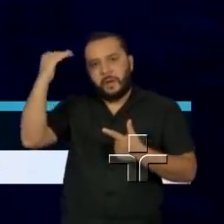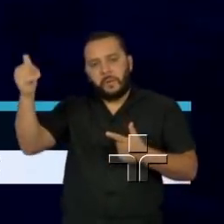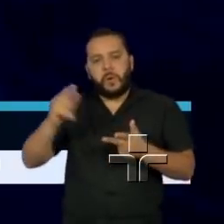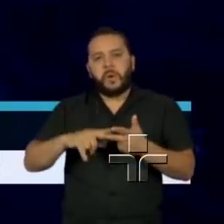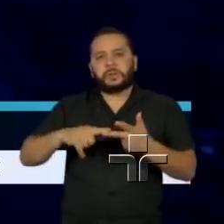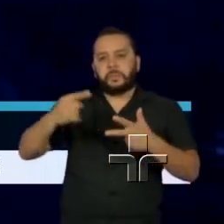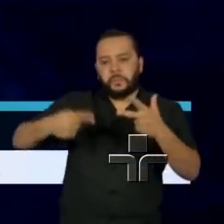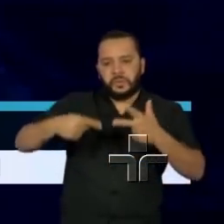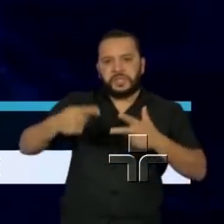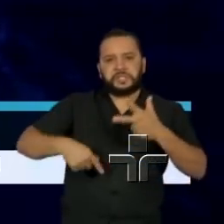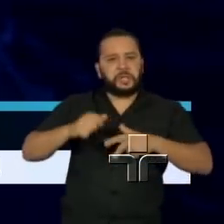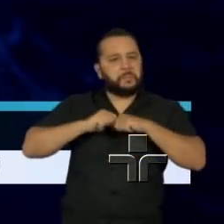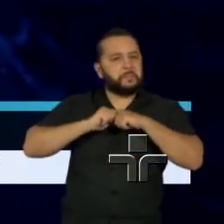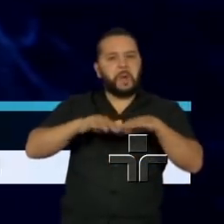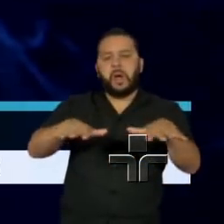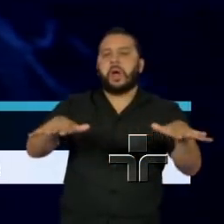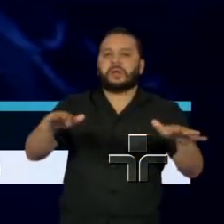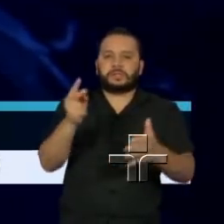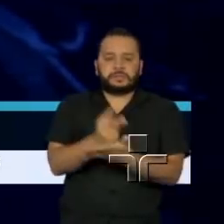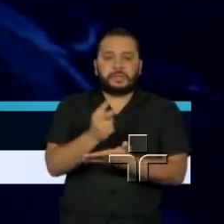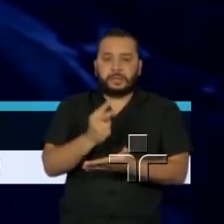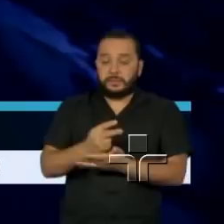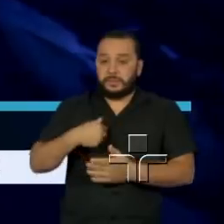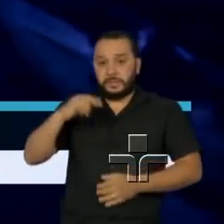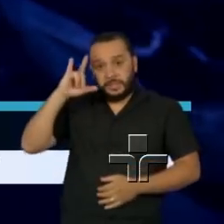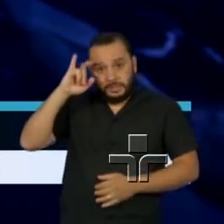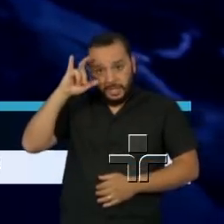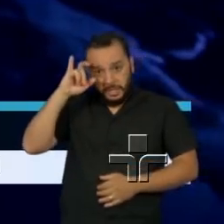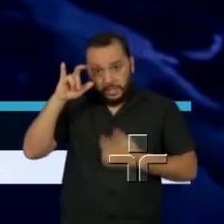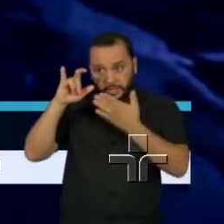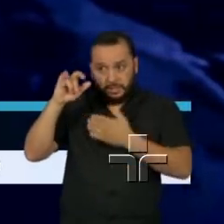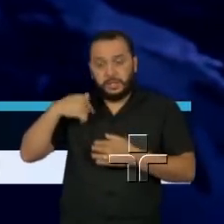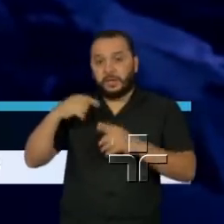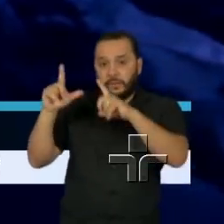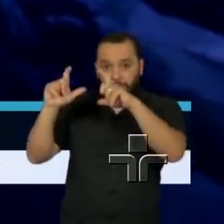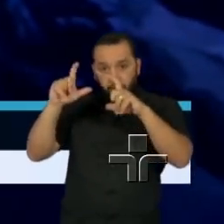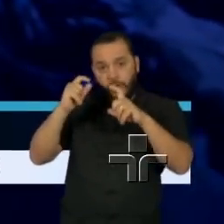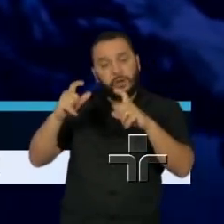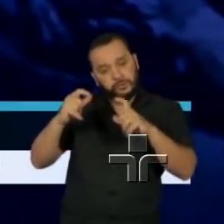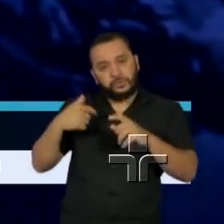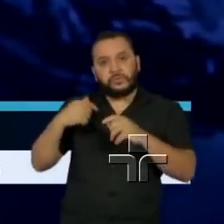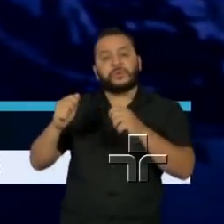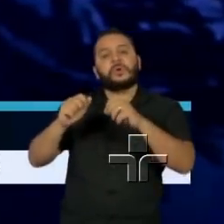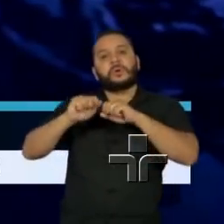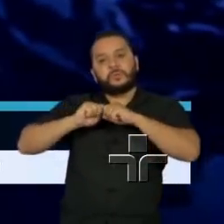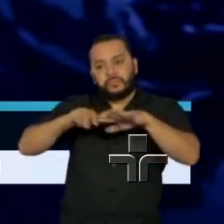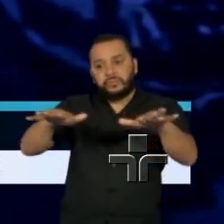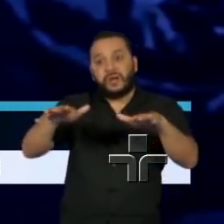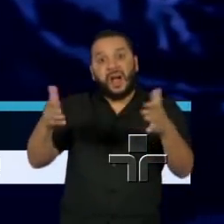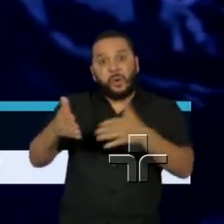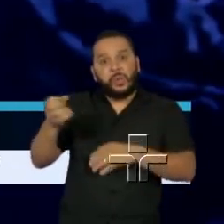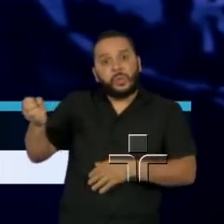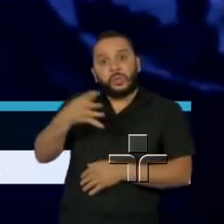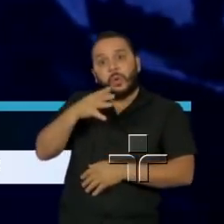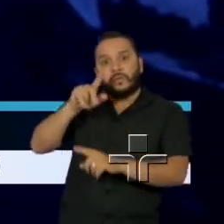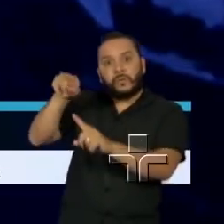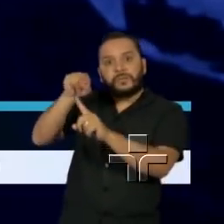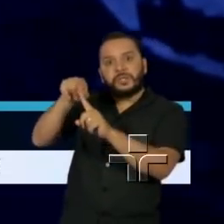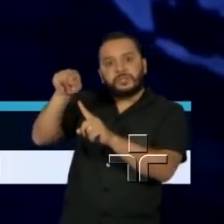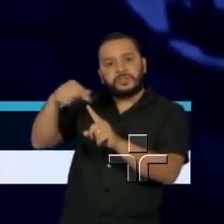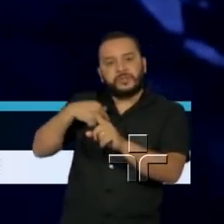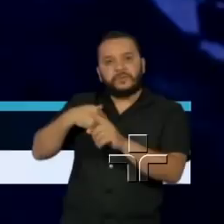são disseminadas a todo momento. O Instagram, rede social de compartilhamento de fotos e vídeos, pode ser o novo alvo das